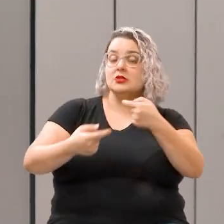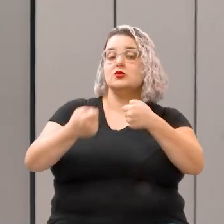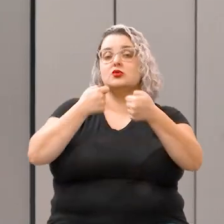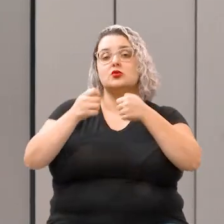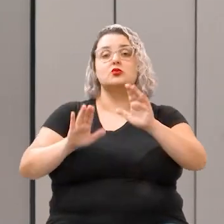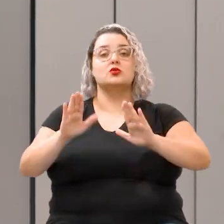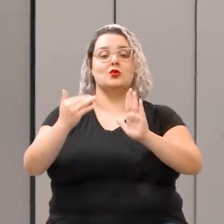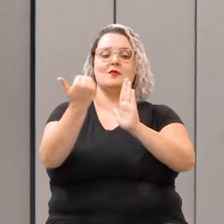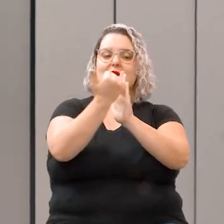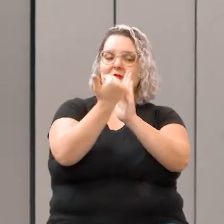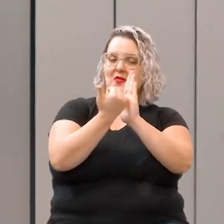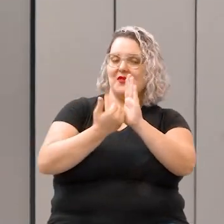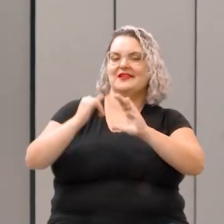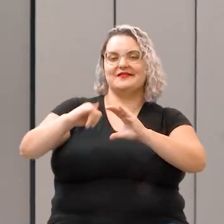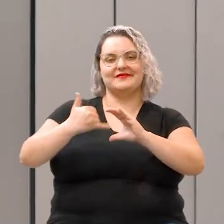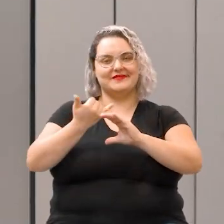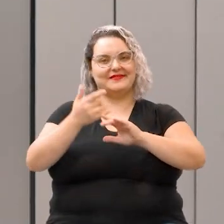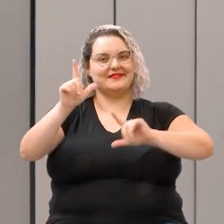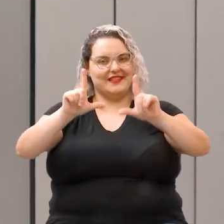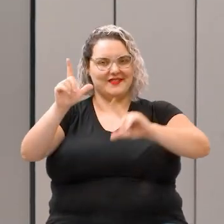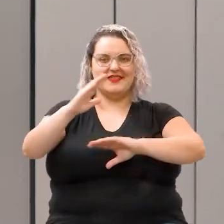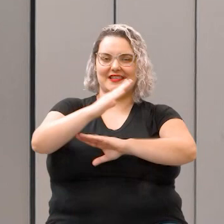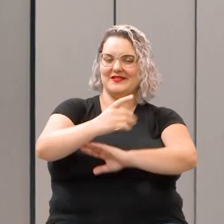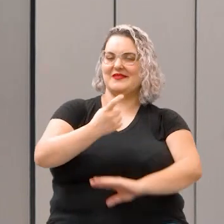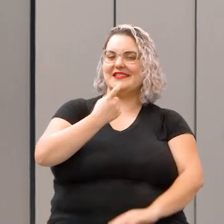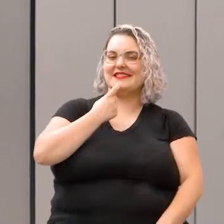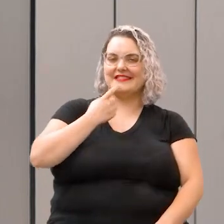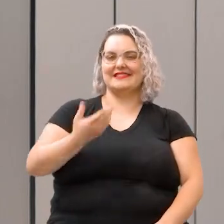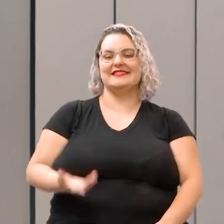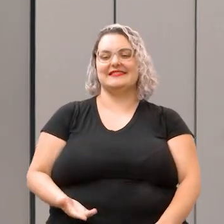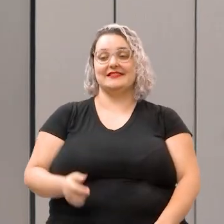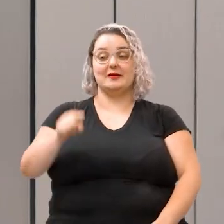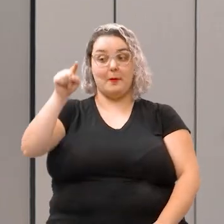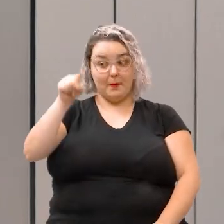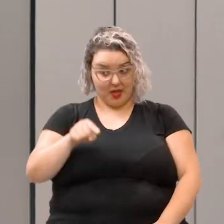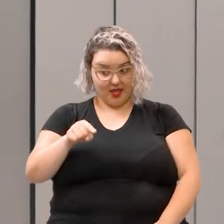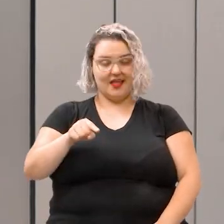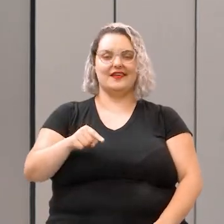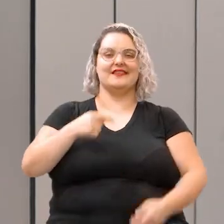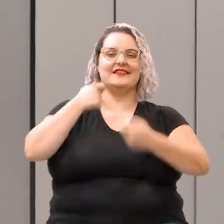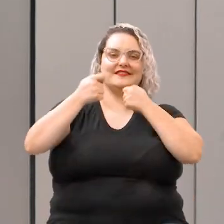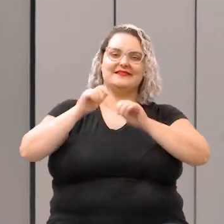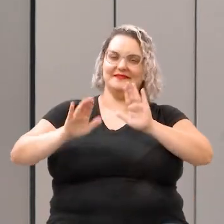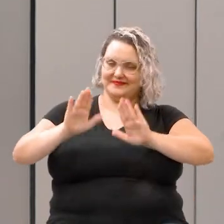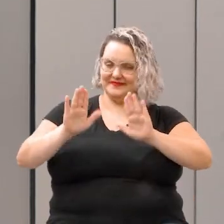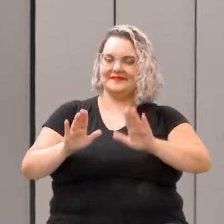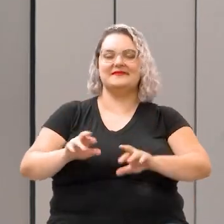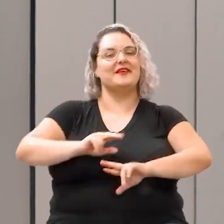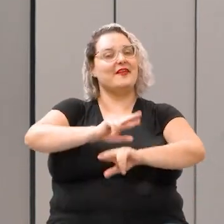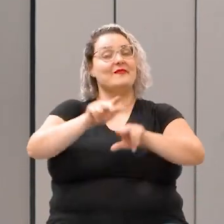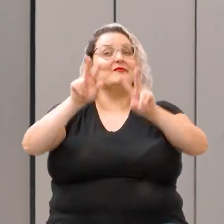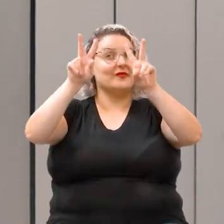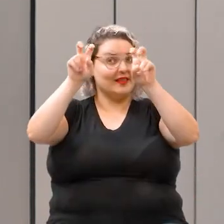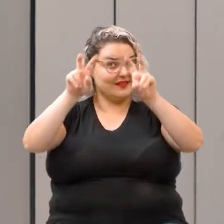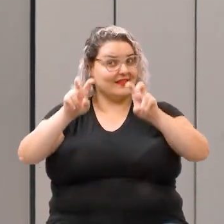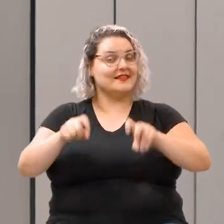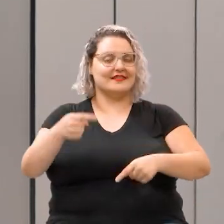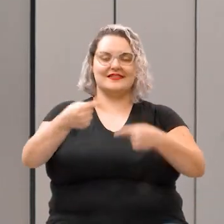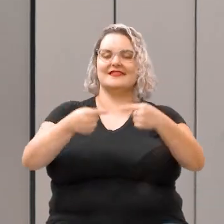lá na playlist do youtube.com/TV Câmara Campinas/Questão de Ordem. Lá nós temos vários temas que